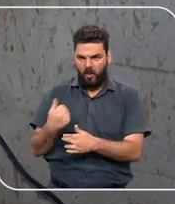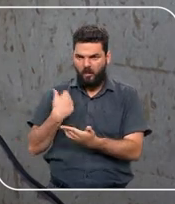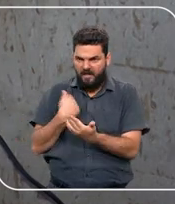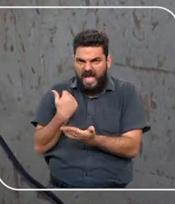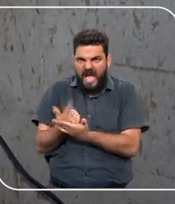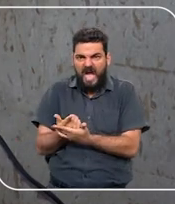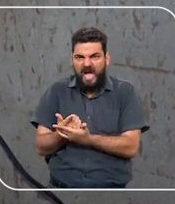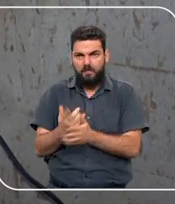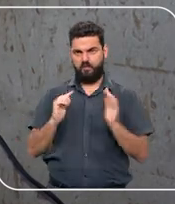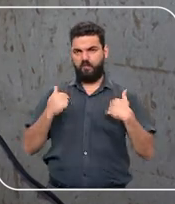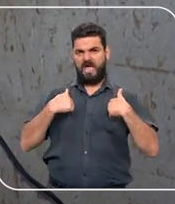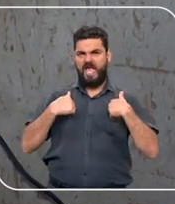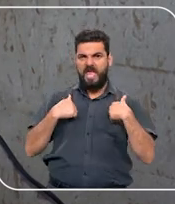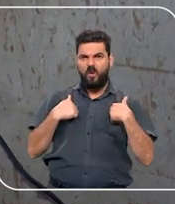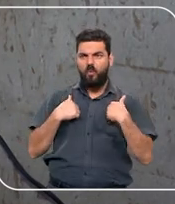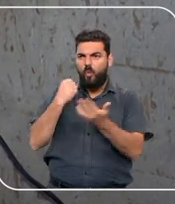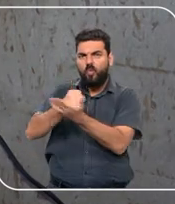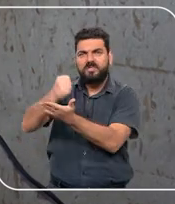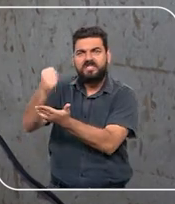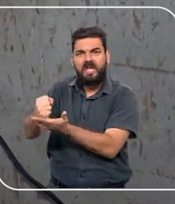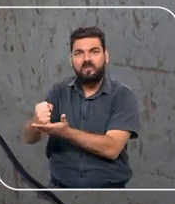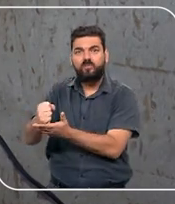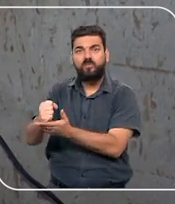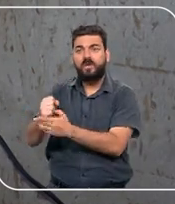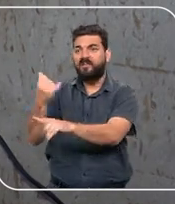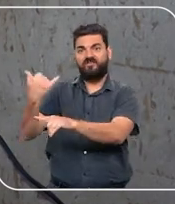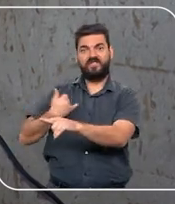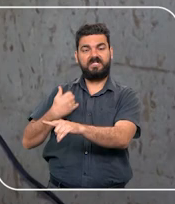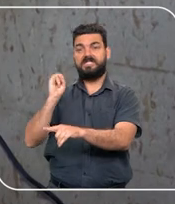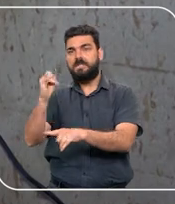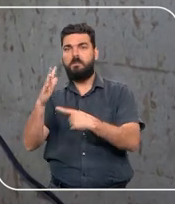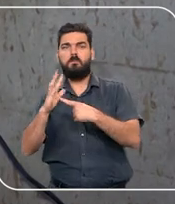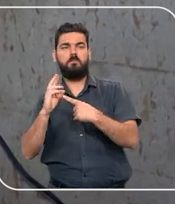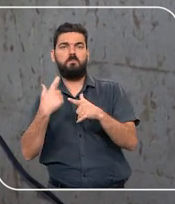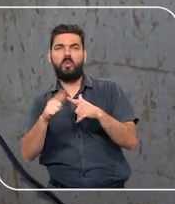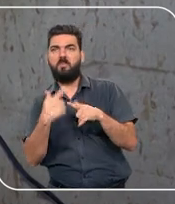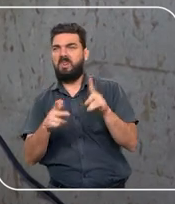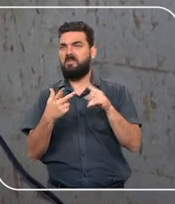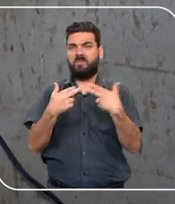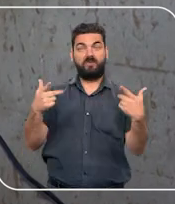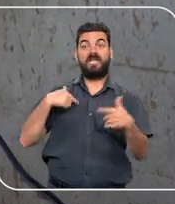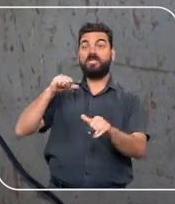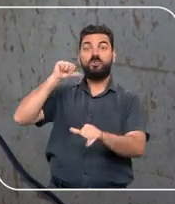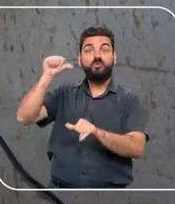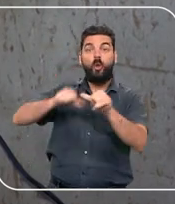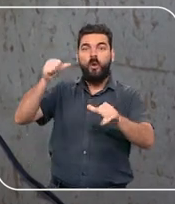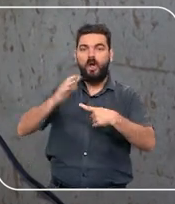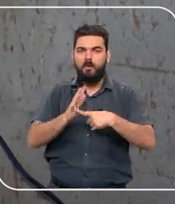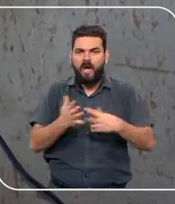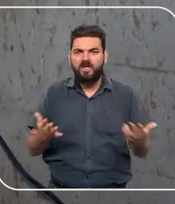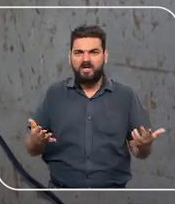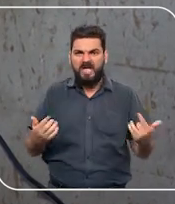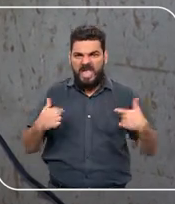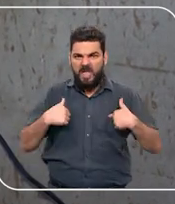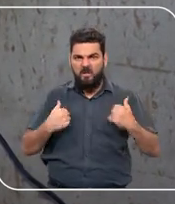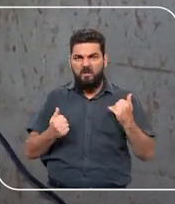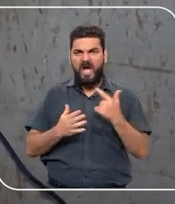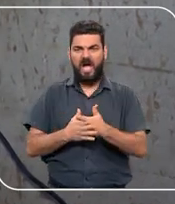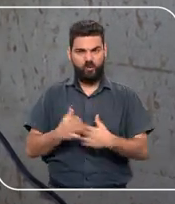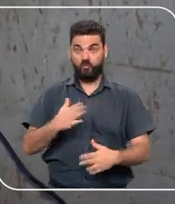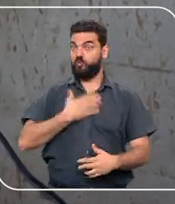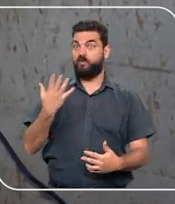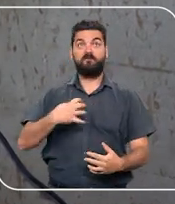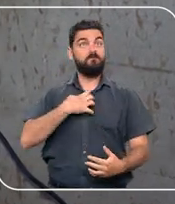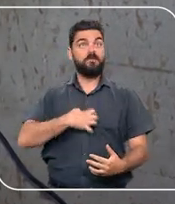cobrar pelo novo aparelho porque quando você contrata o serviço eles nos informam que qualquer problema qualquer coisa eles trocam o aparelho